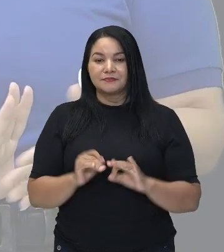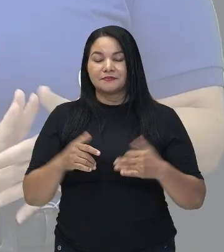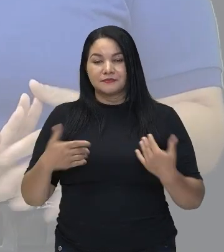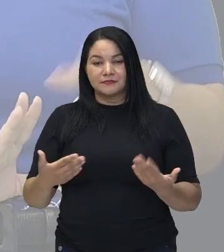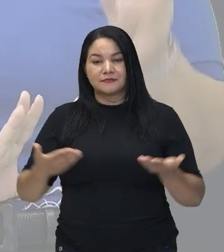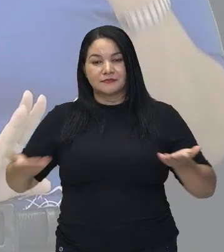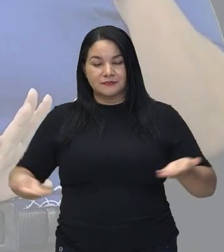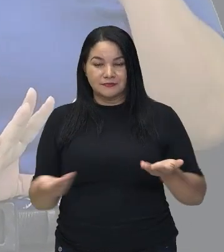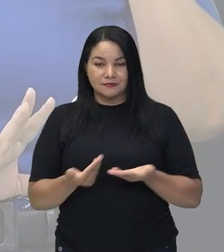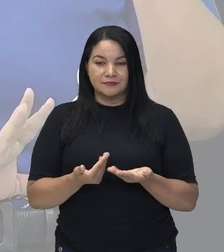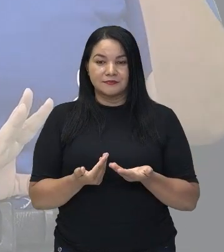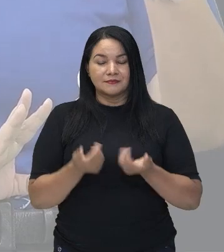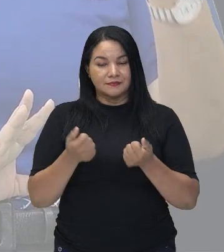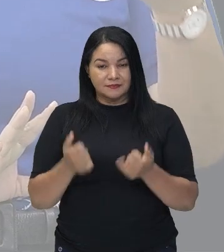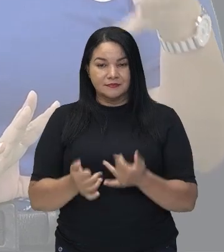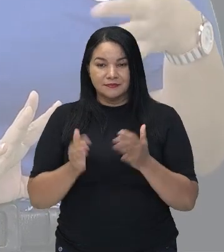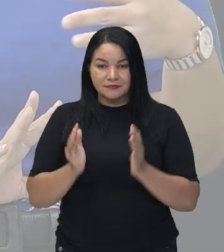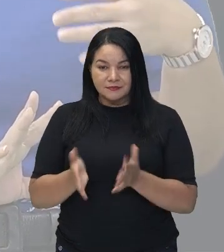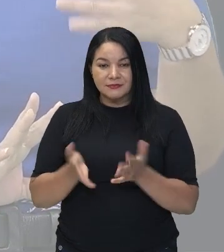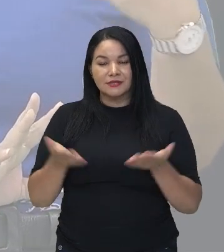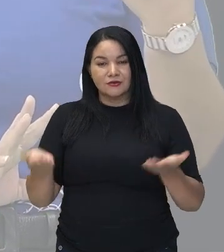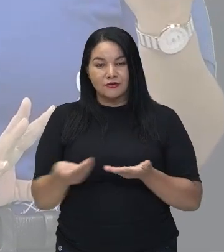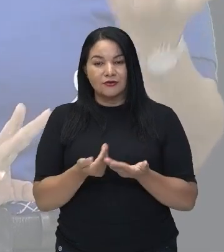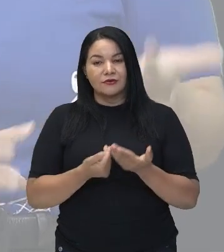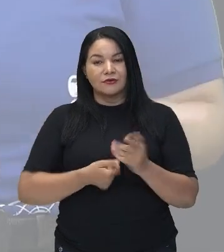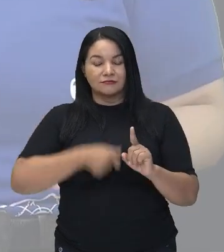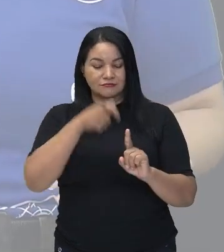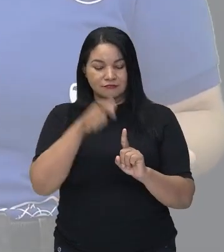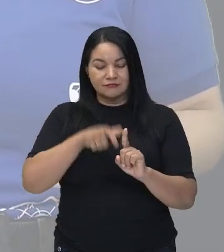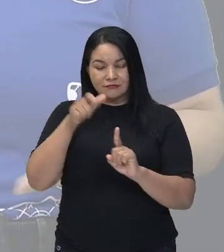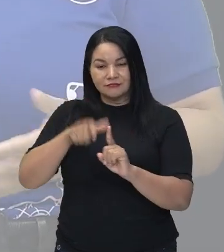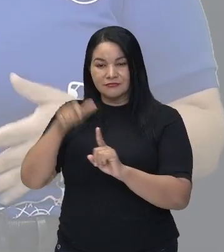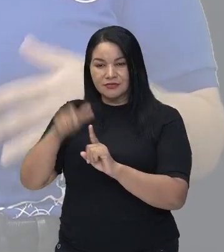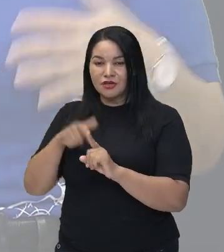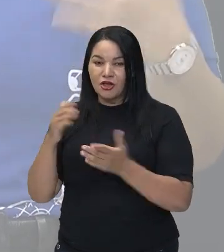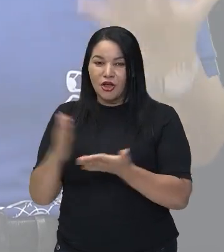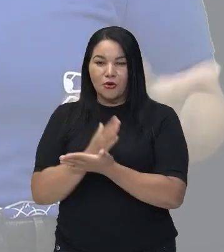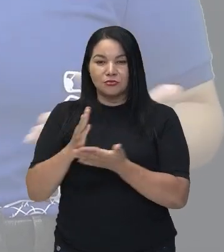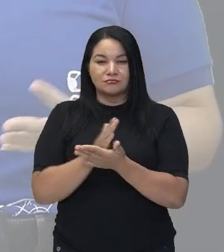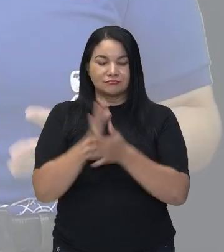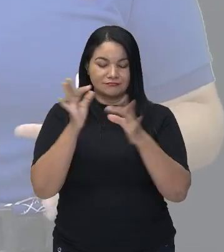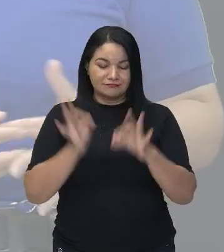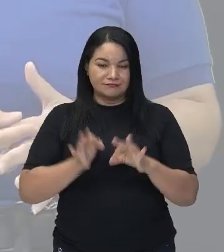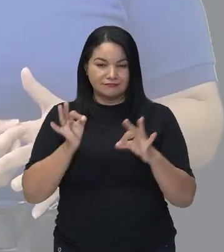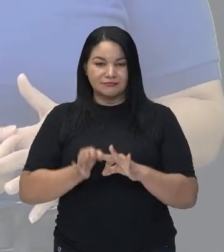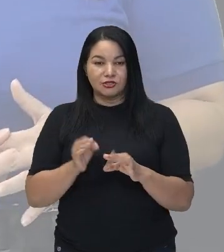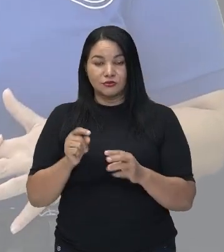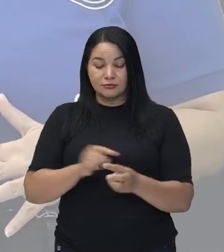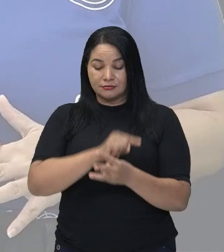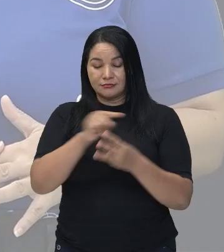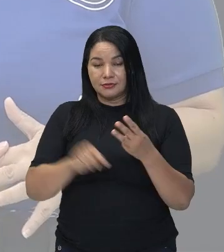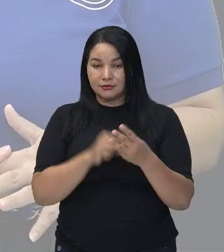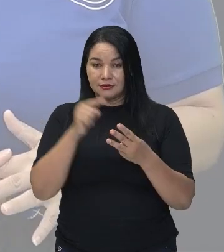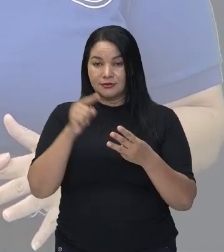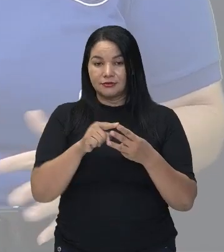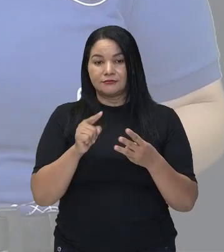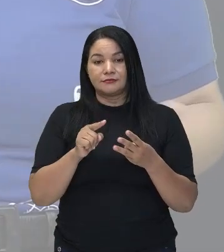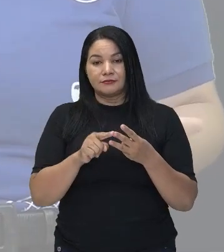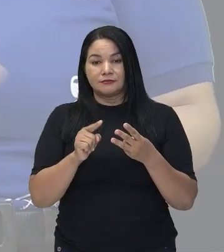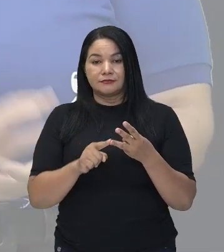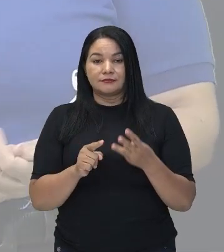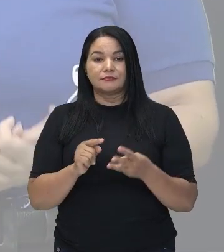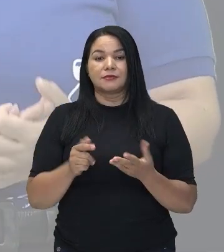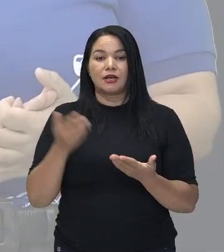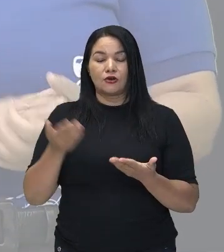no início dessa aula, nós vamos abordar aqueles que são considerados os perfeitos, né? São 3 deles. Vamos, portanto,